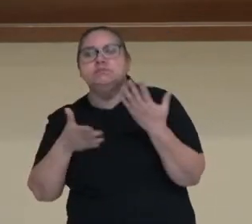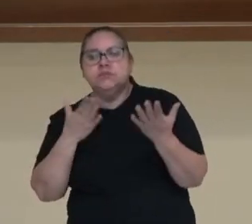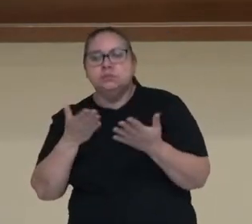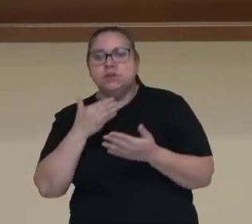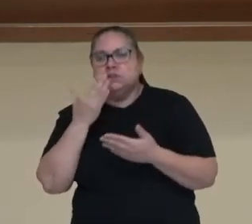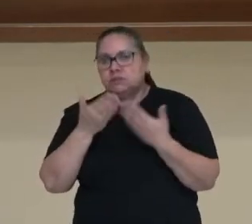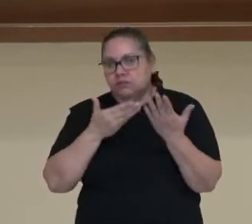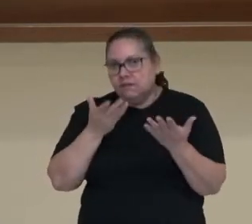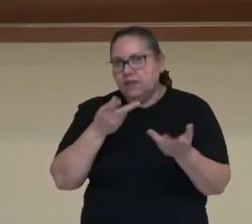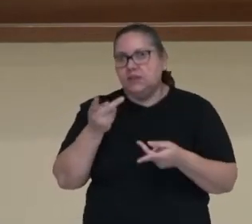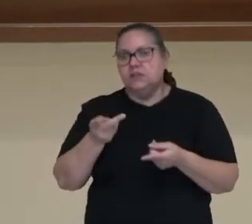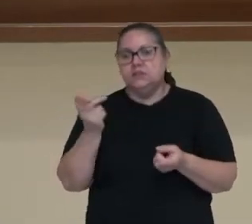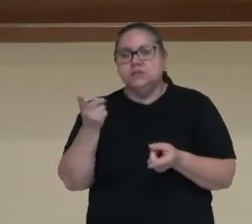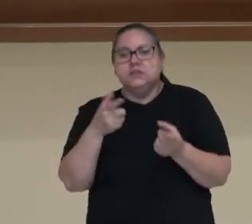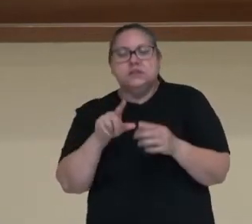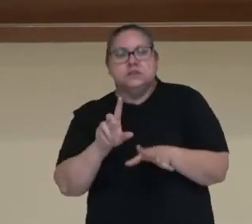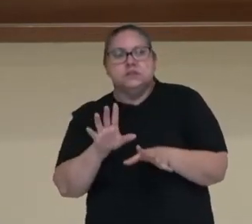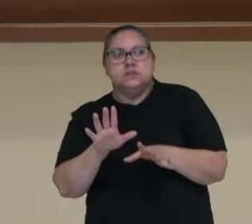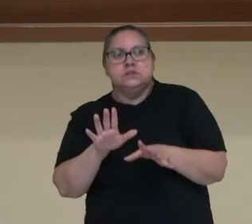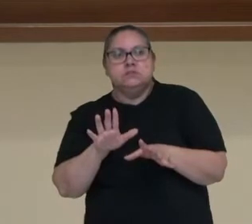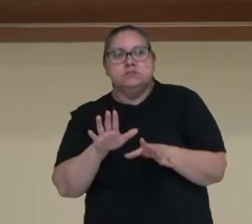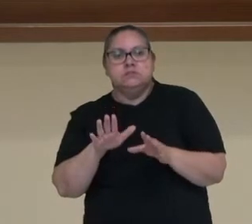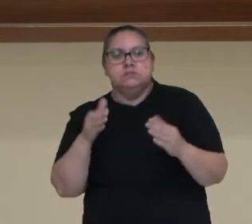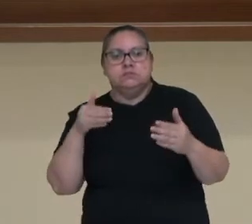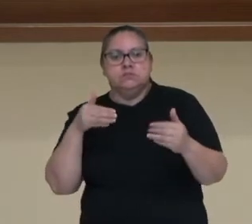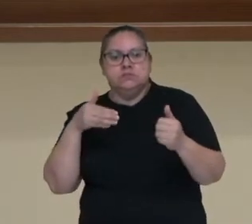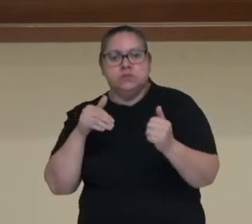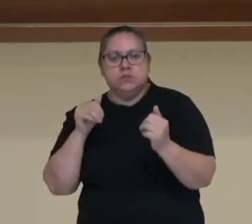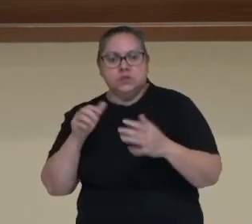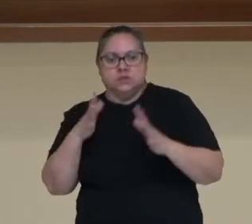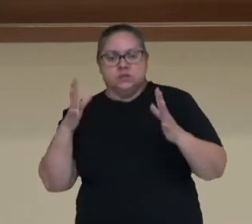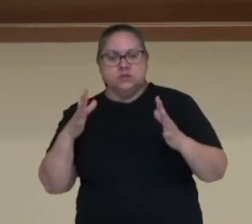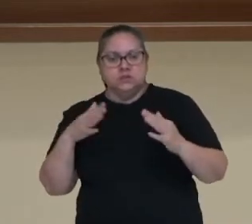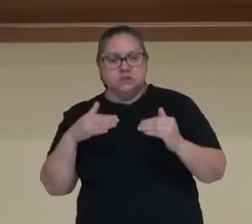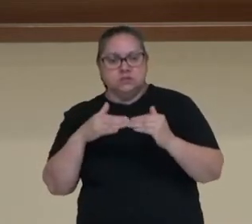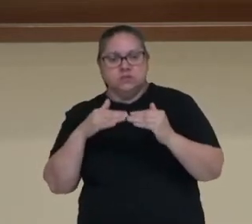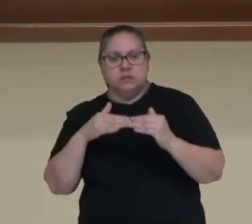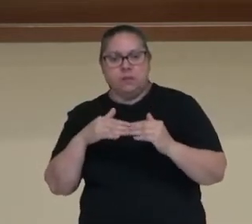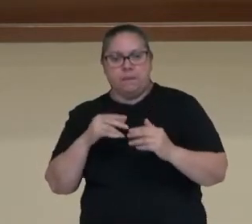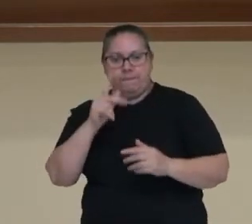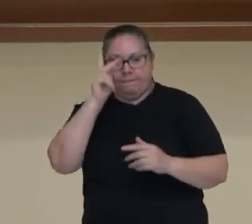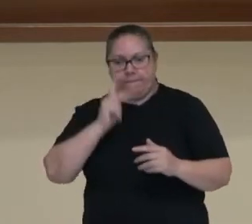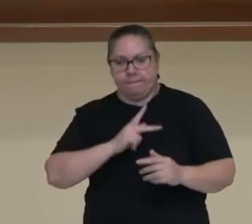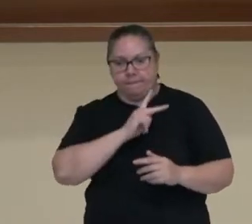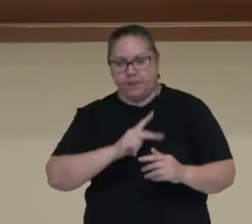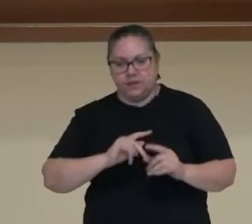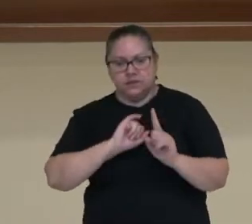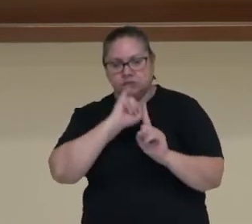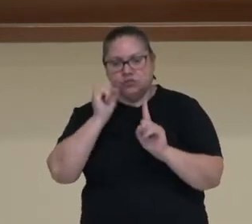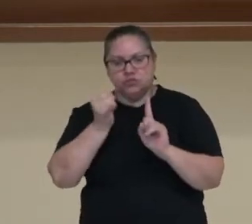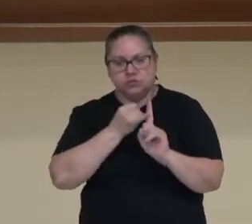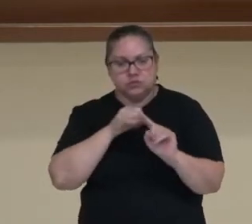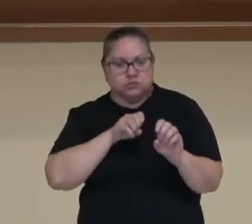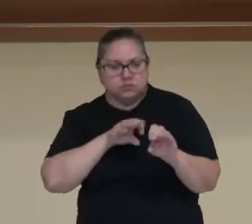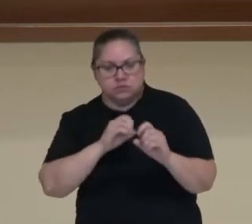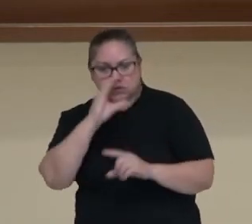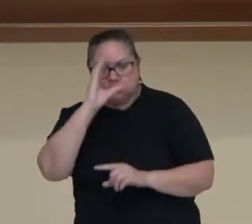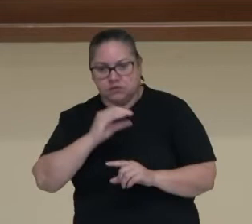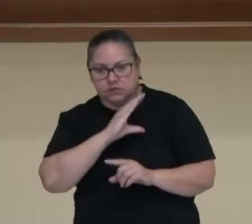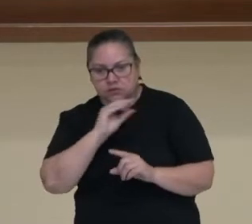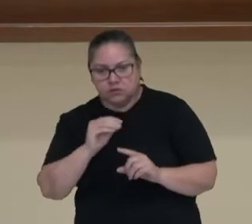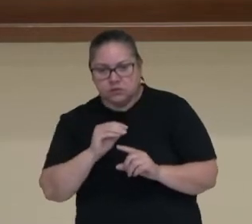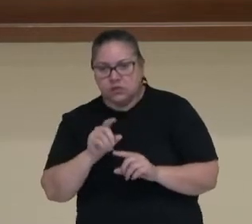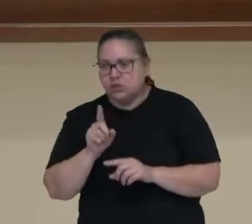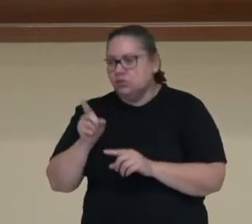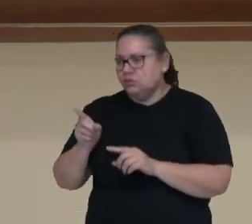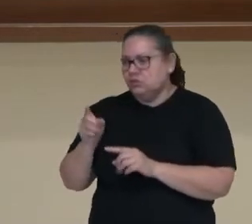aqui, ou trazer para vocês, é o confronto, o choque entre padres jesuítas que catequizavam os índios e os